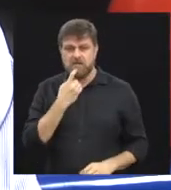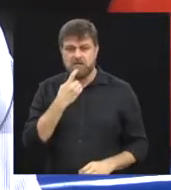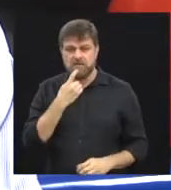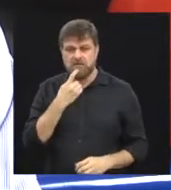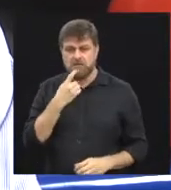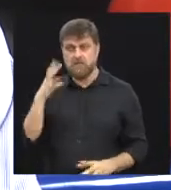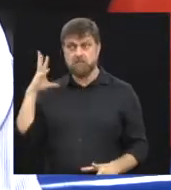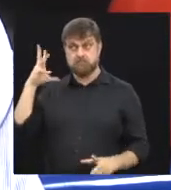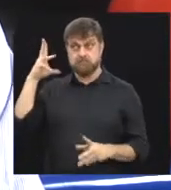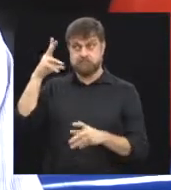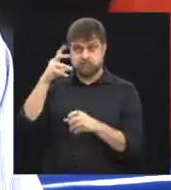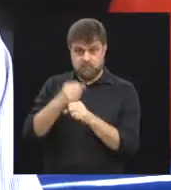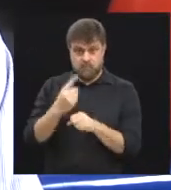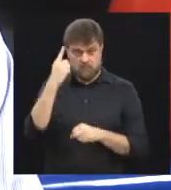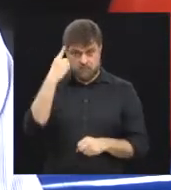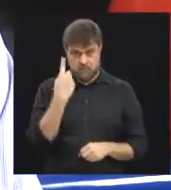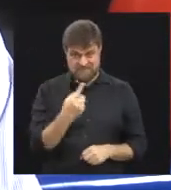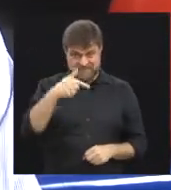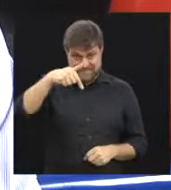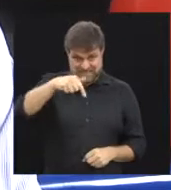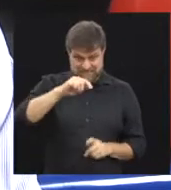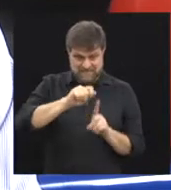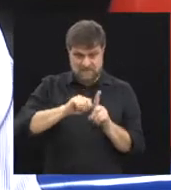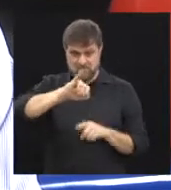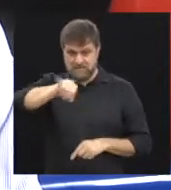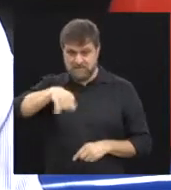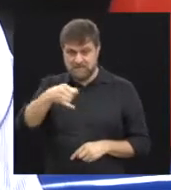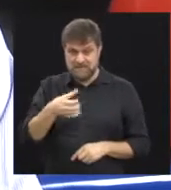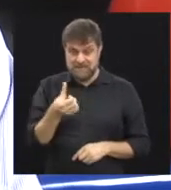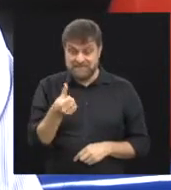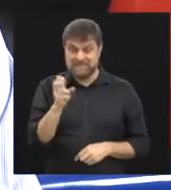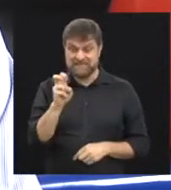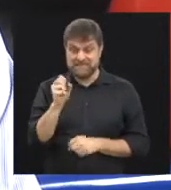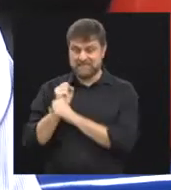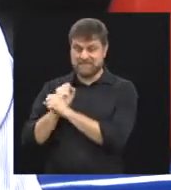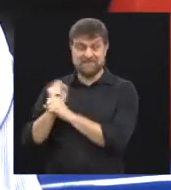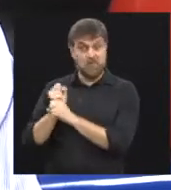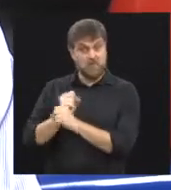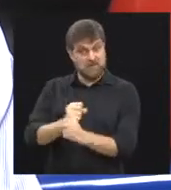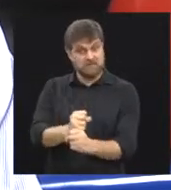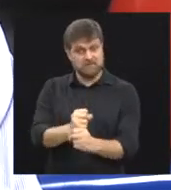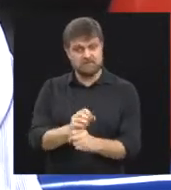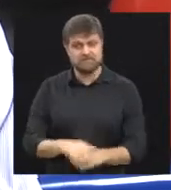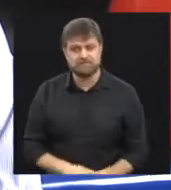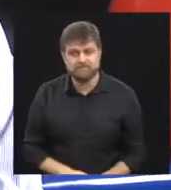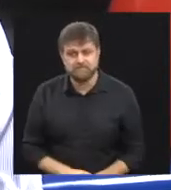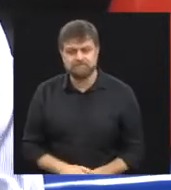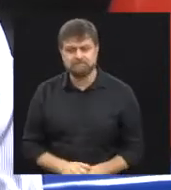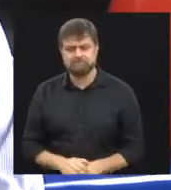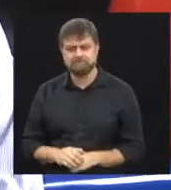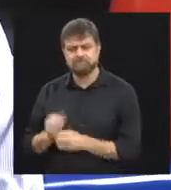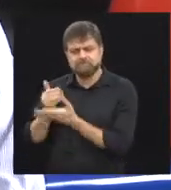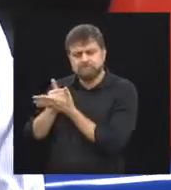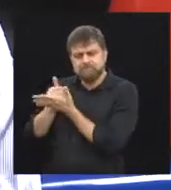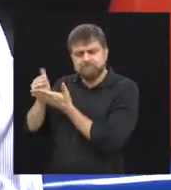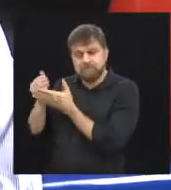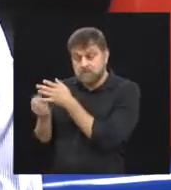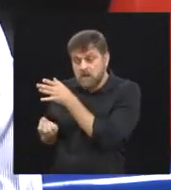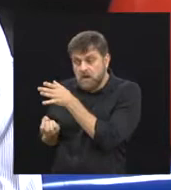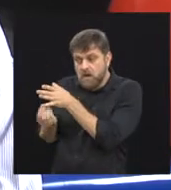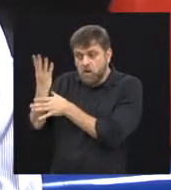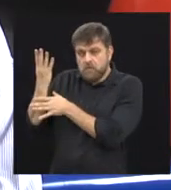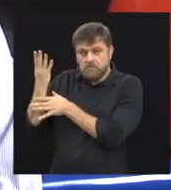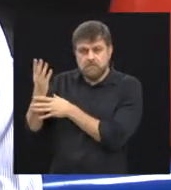ela completou agora no dia 17 de janeiro 65 anos. No início, a